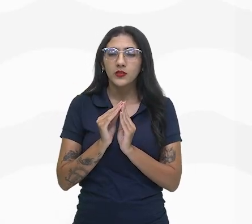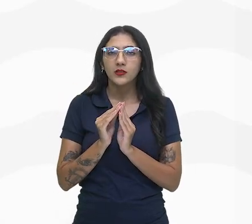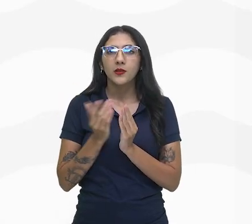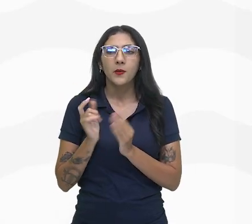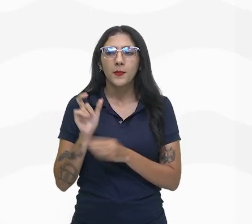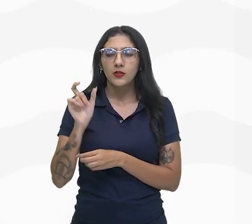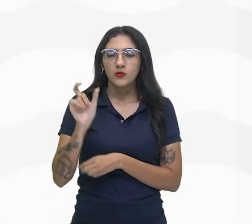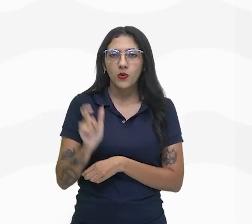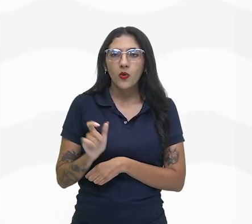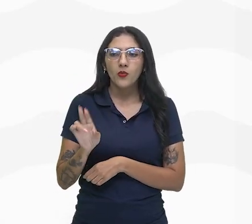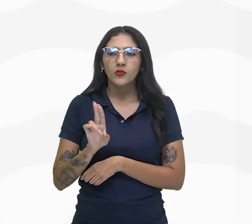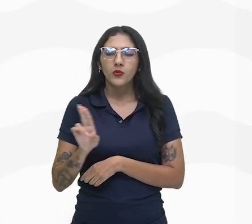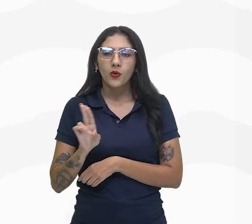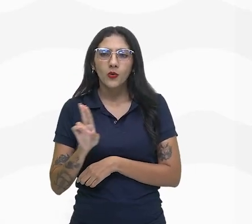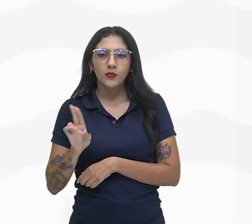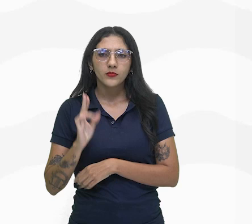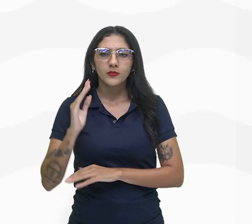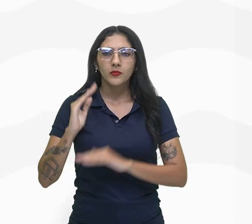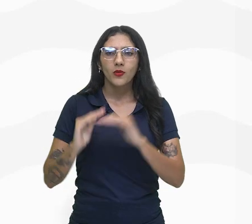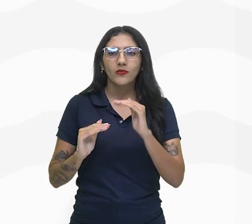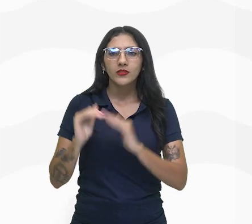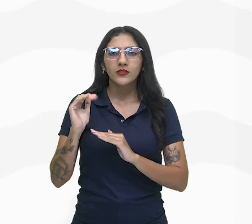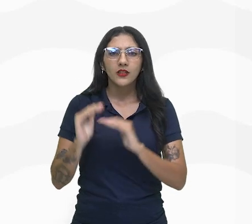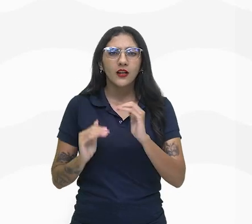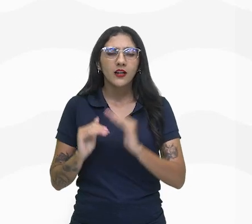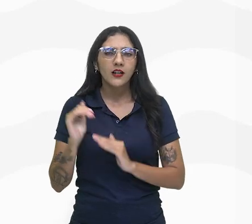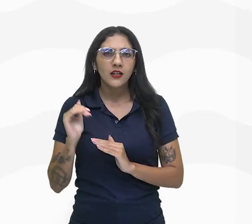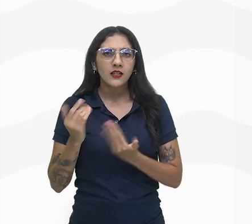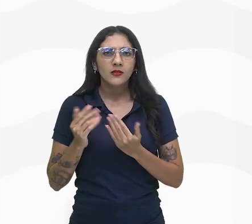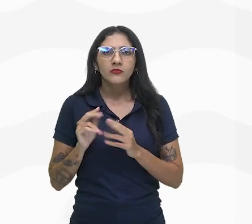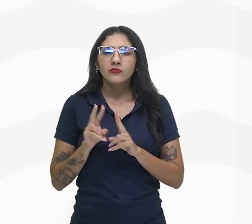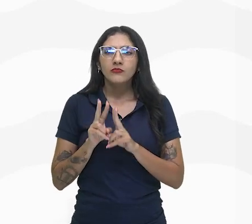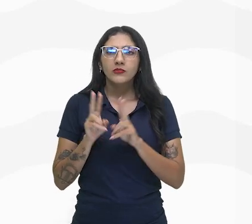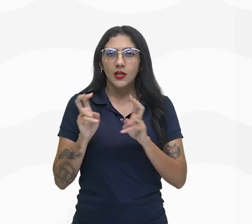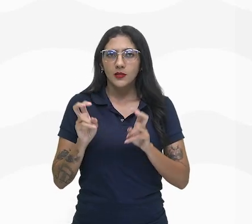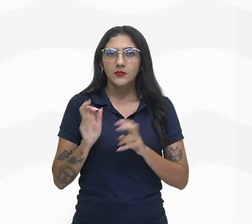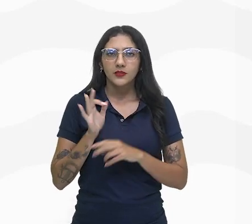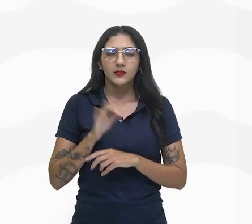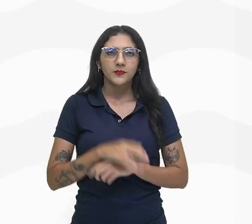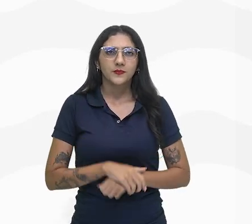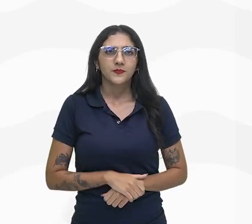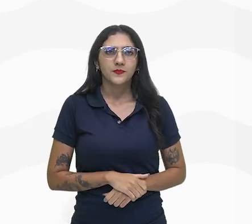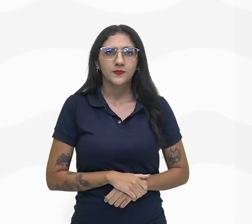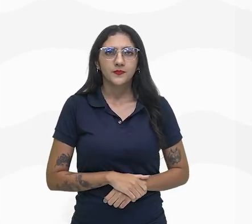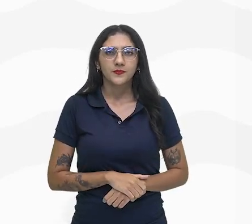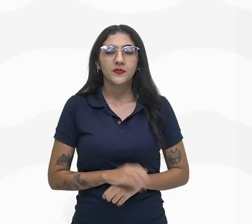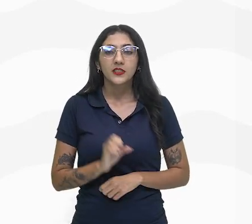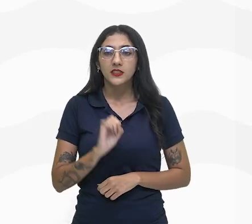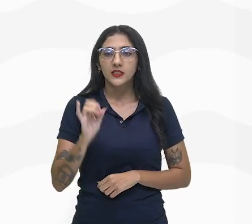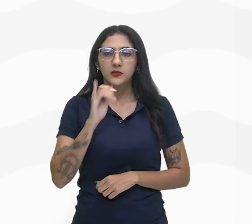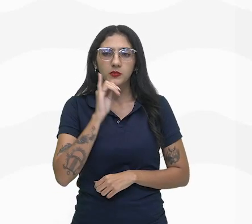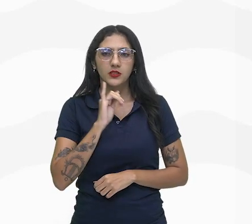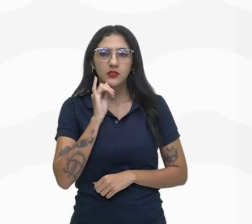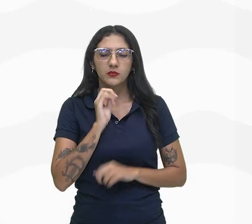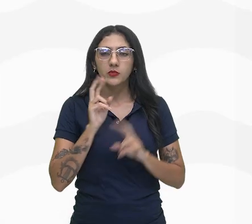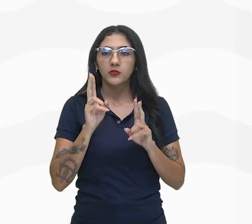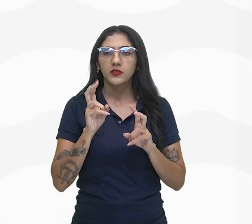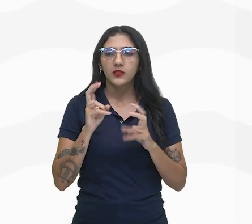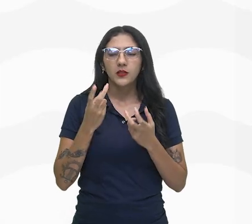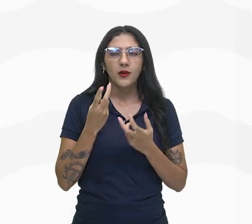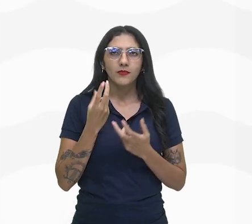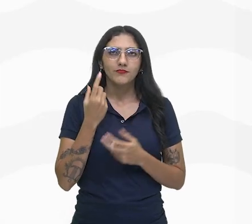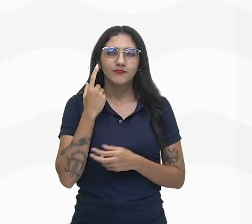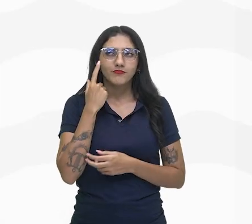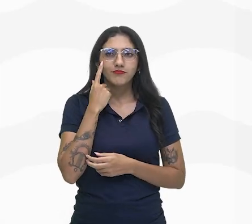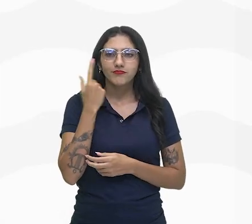para contextualizar quem vai falar, sobre o que será tratado. Até porque se for um tema, por exemplo, sobre saúde,